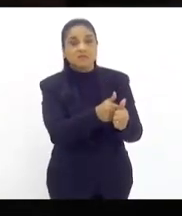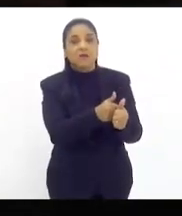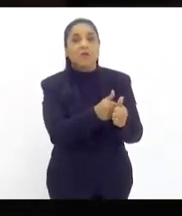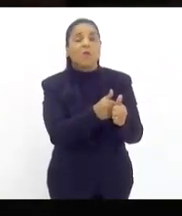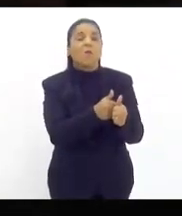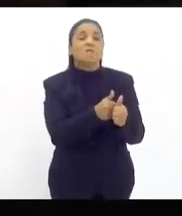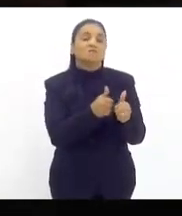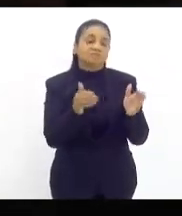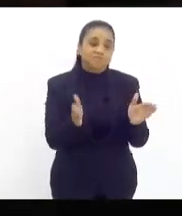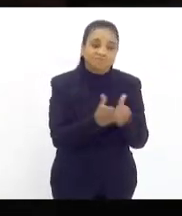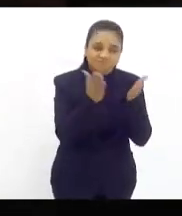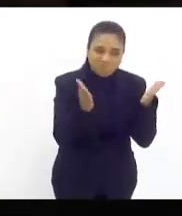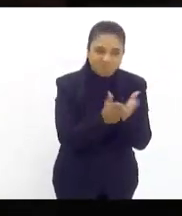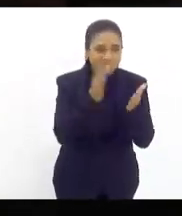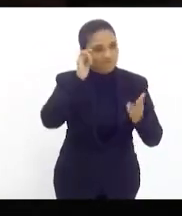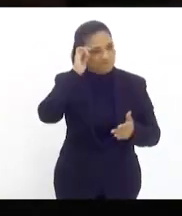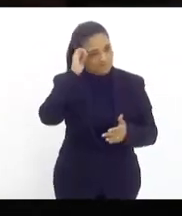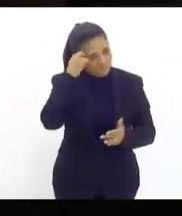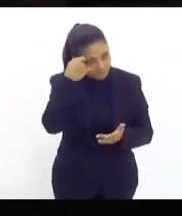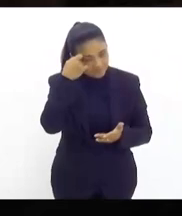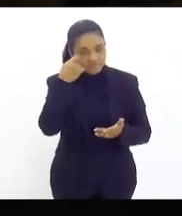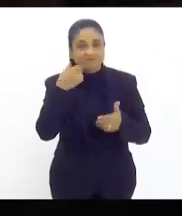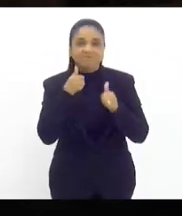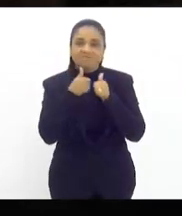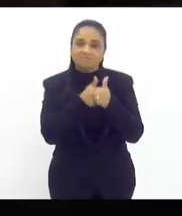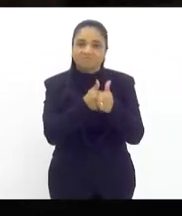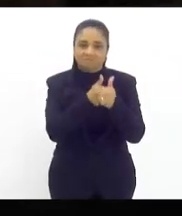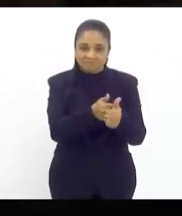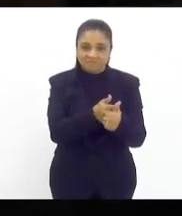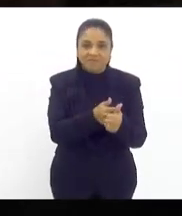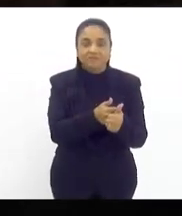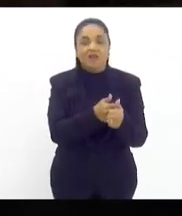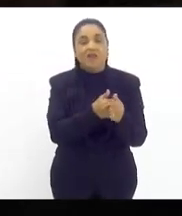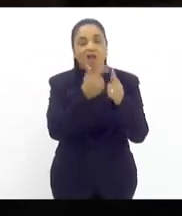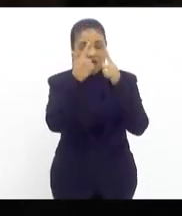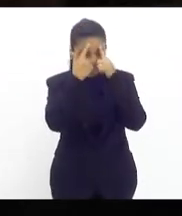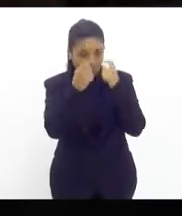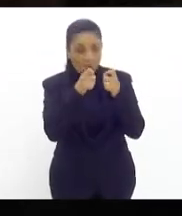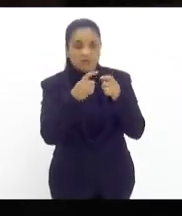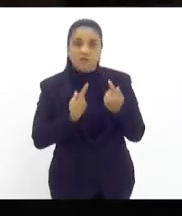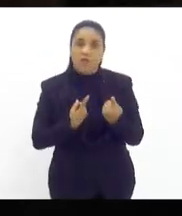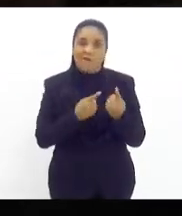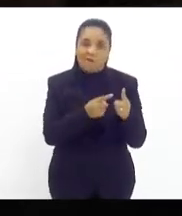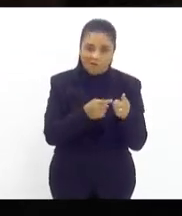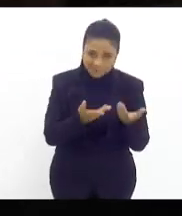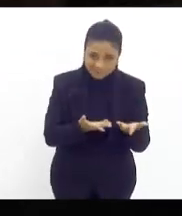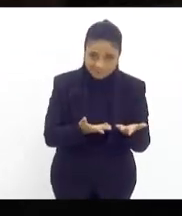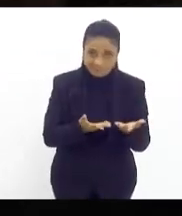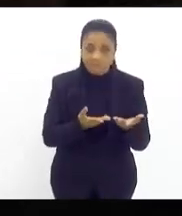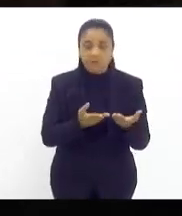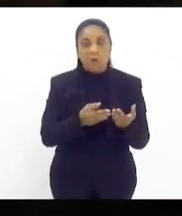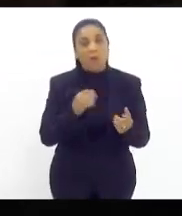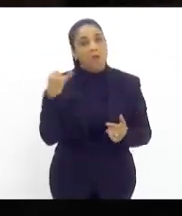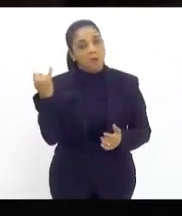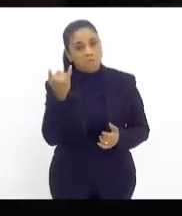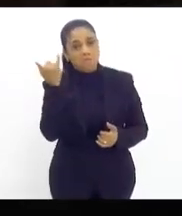escolar que acaba justamente evadindo da escola então é muito importante que a gente possa